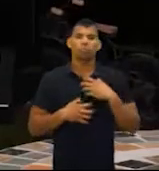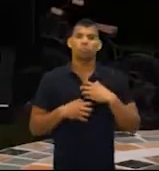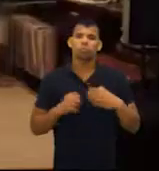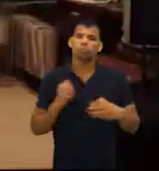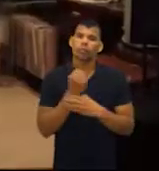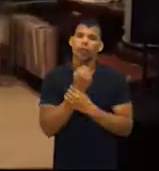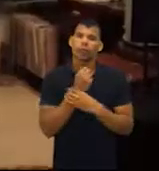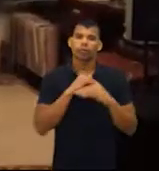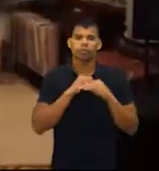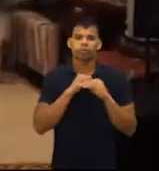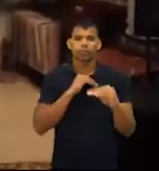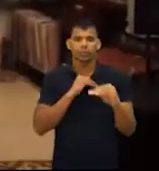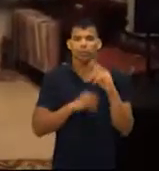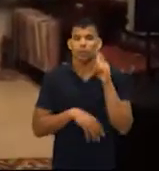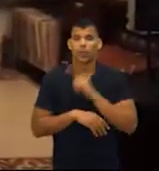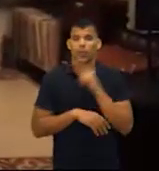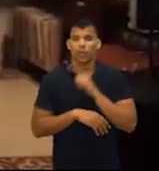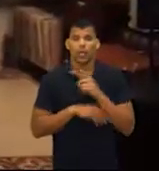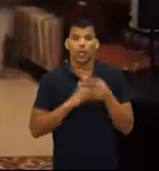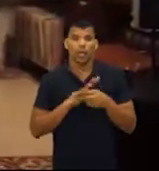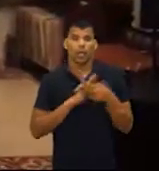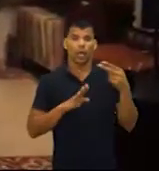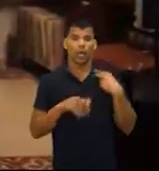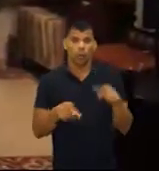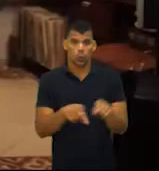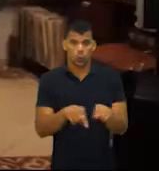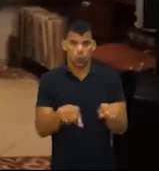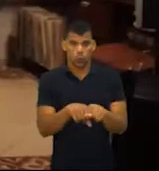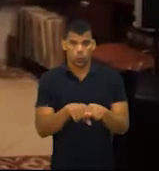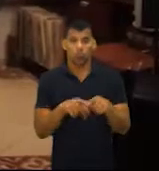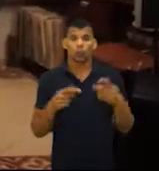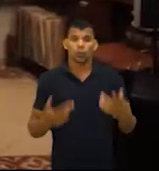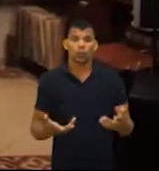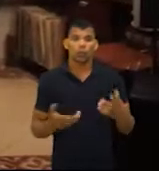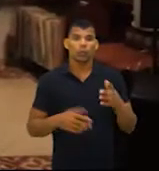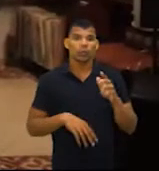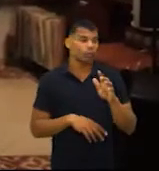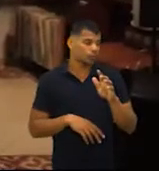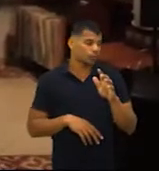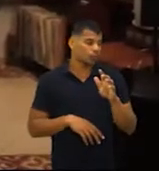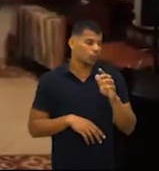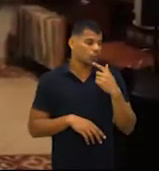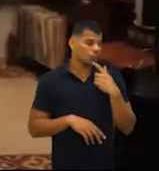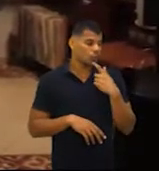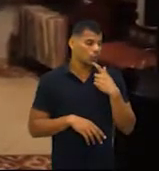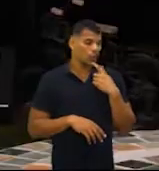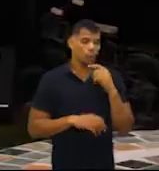apesar do Dancing Days. E isso foi bom pra caramba, eu me